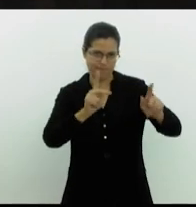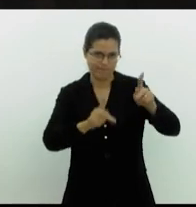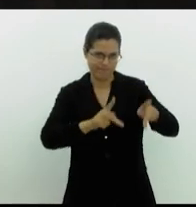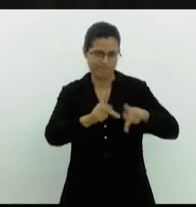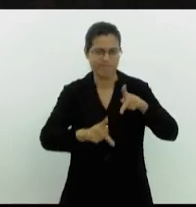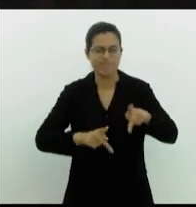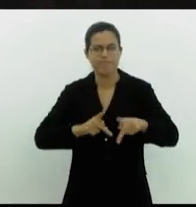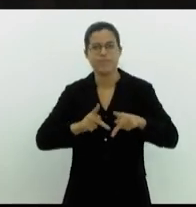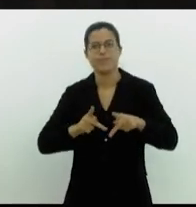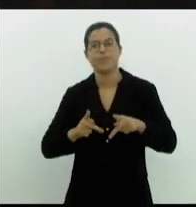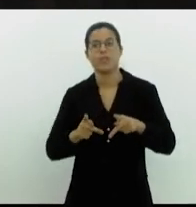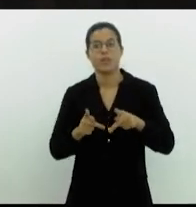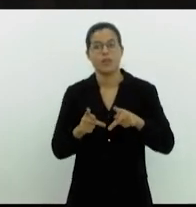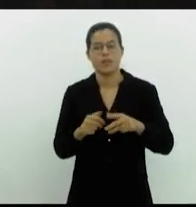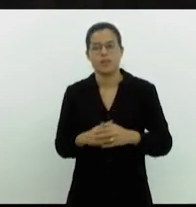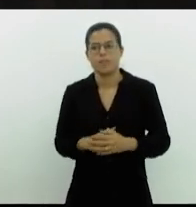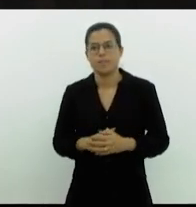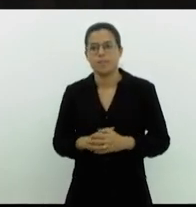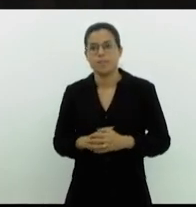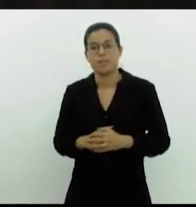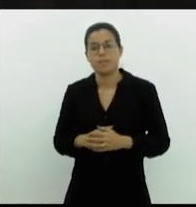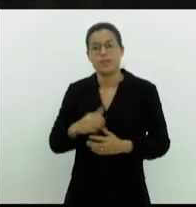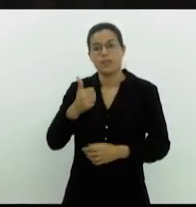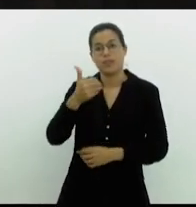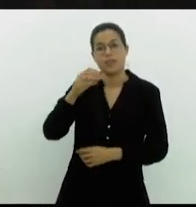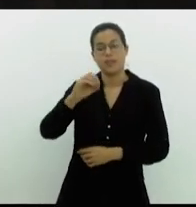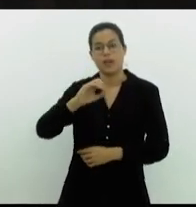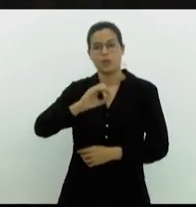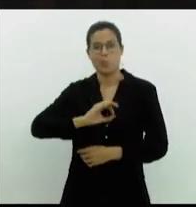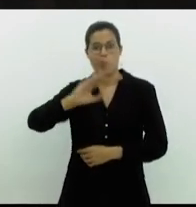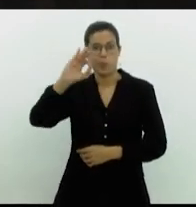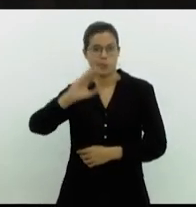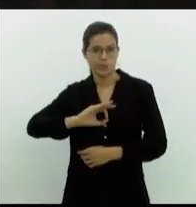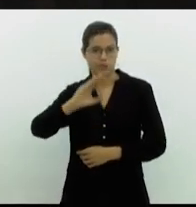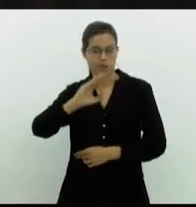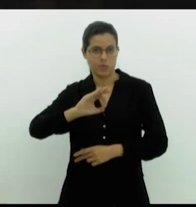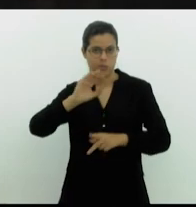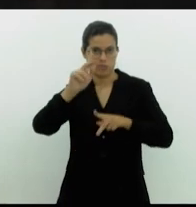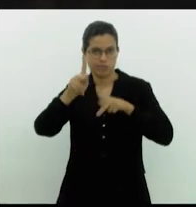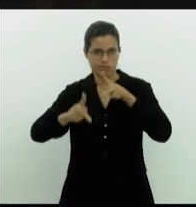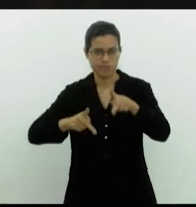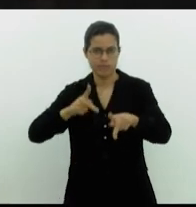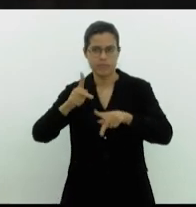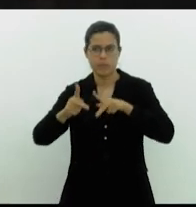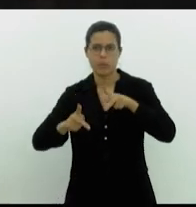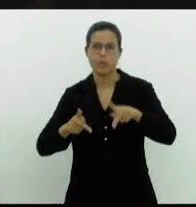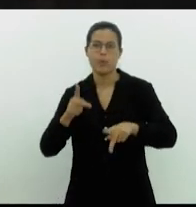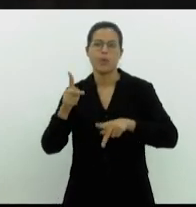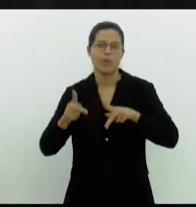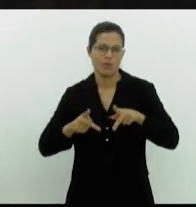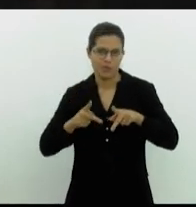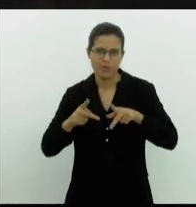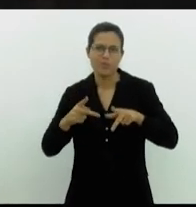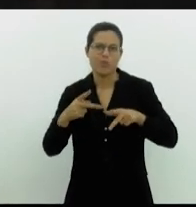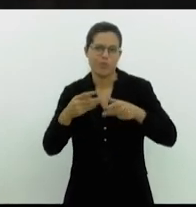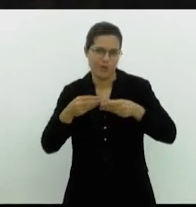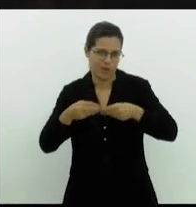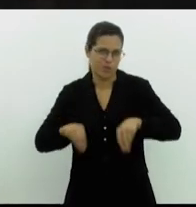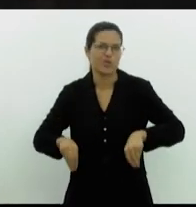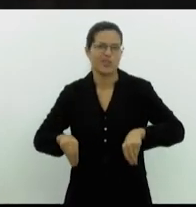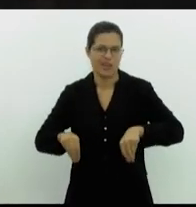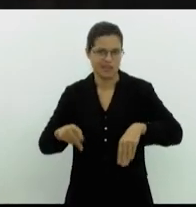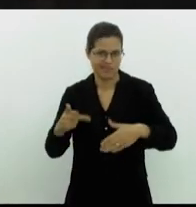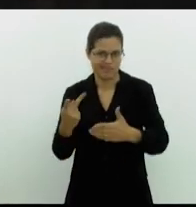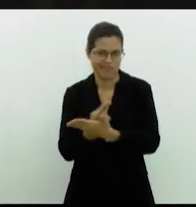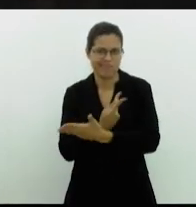E seguramente 10% da sua população foi afetada. Isso quer